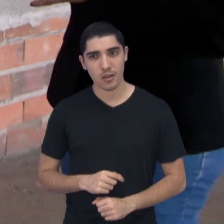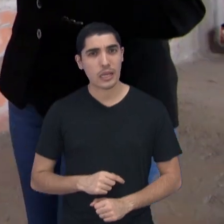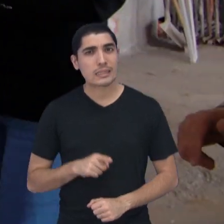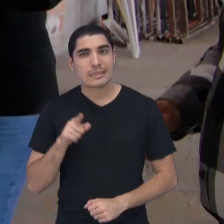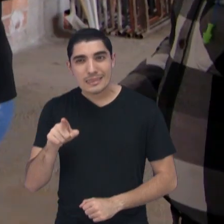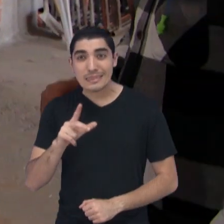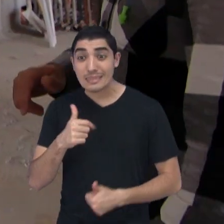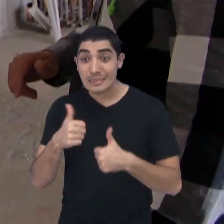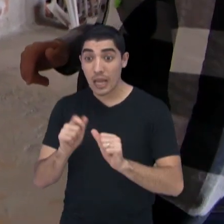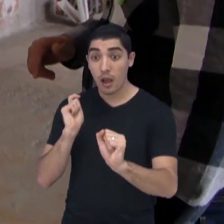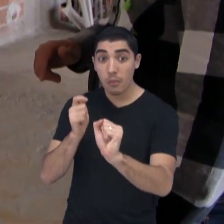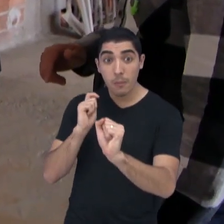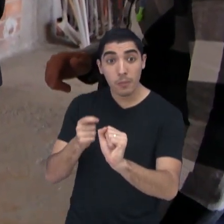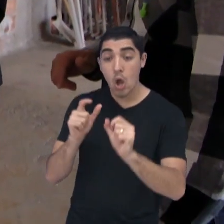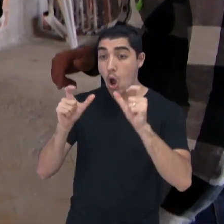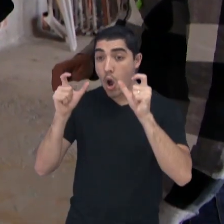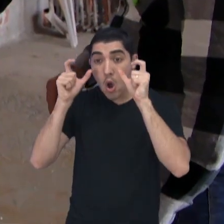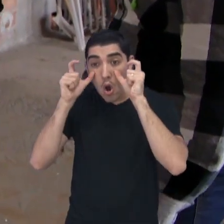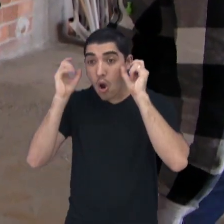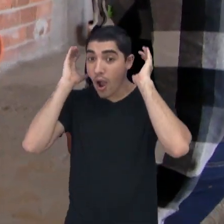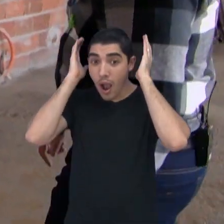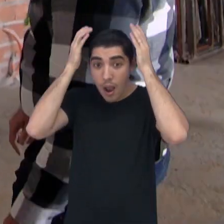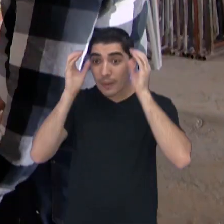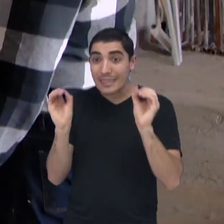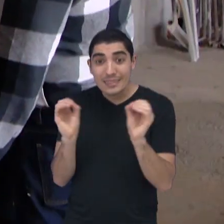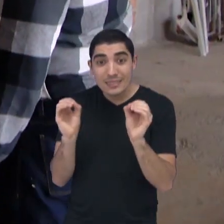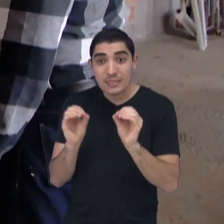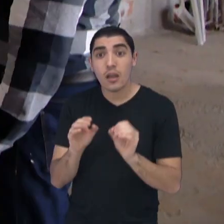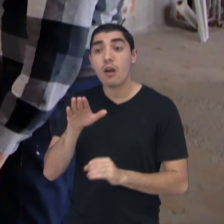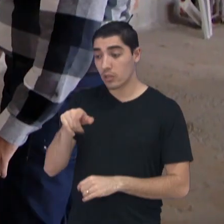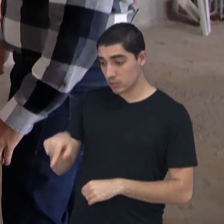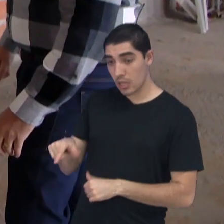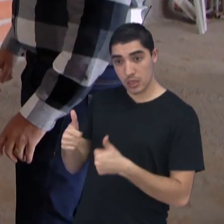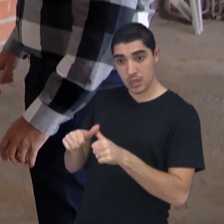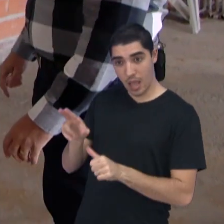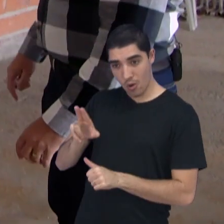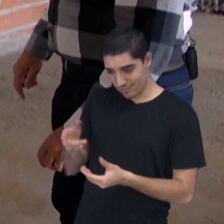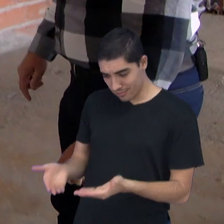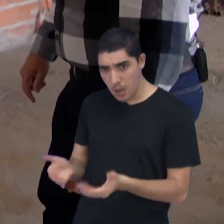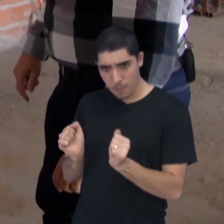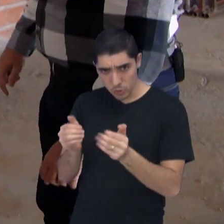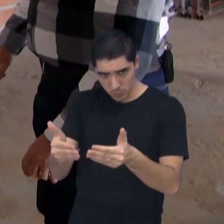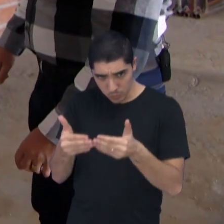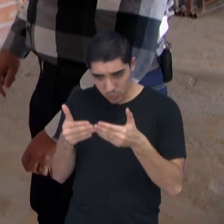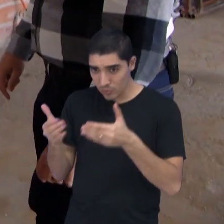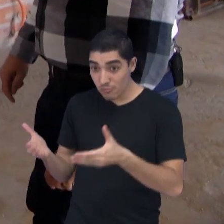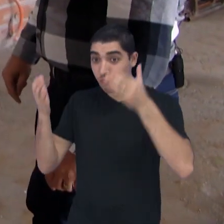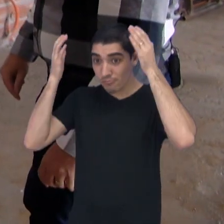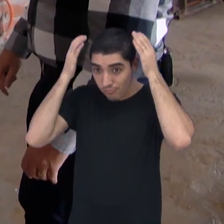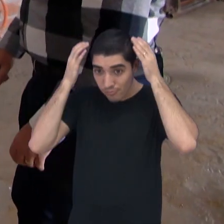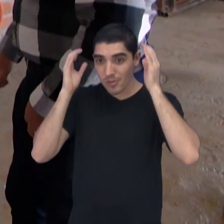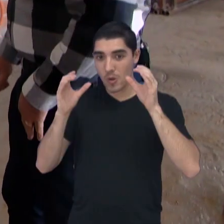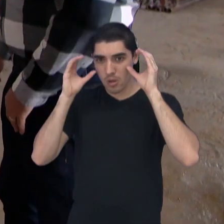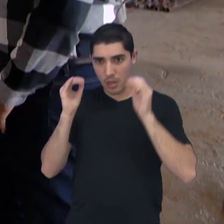Luciano? Aqui sem óculos, sem capacete. Luciano, seu equipamento tá aqui. Vou pedir uma gentileza, você pode colocar, por favor?